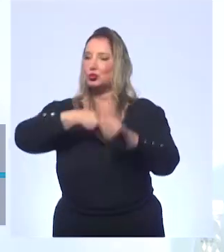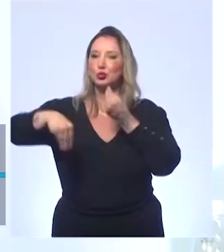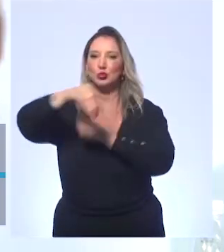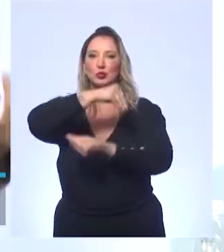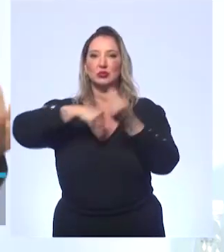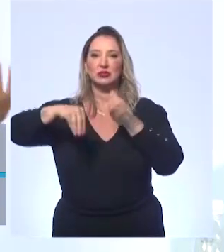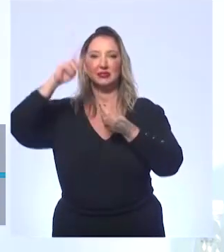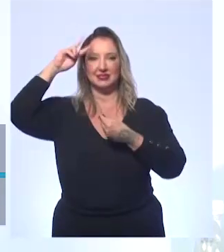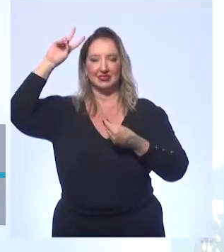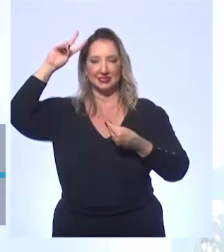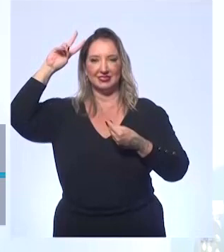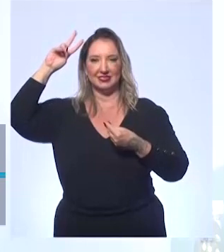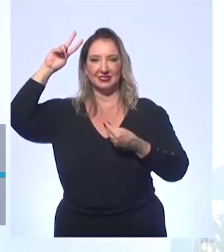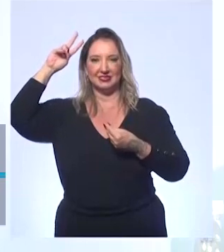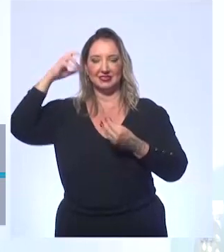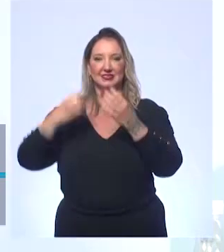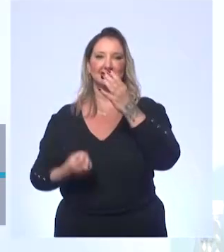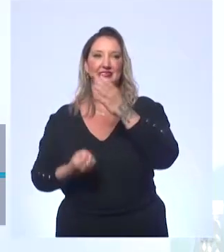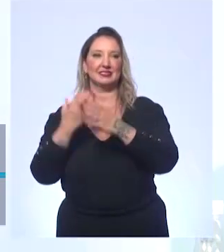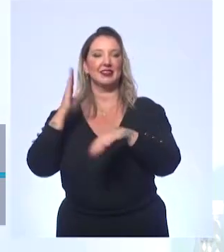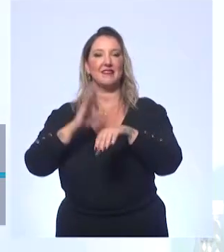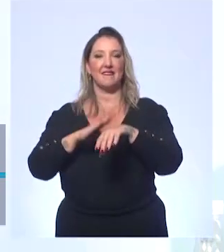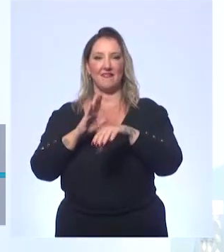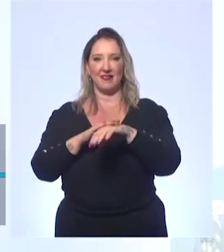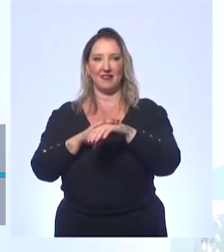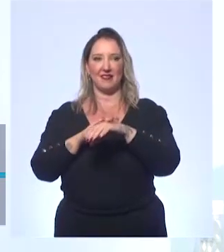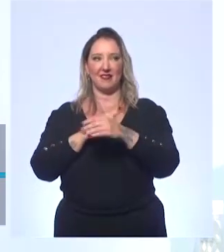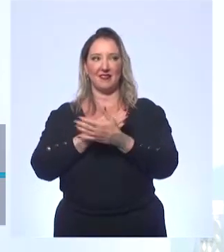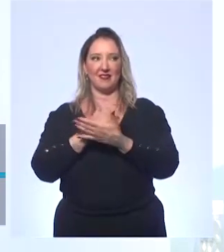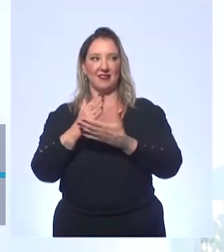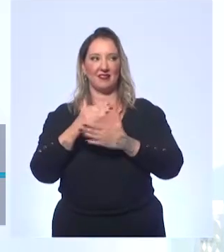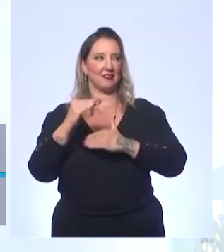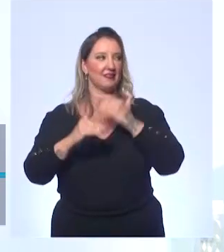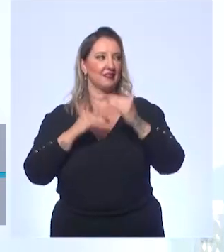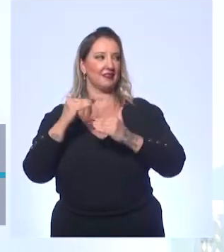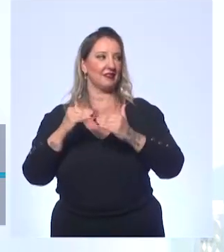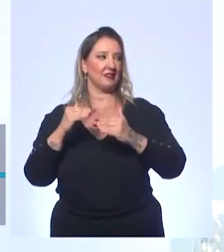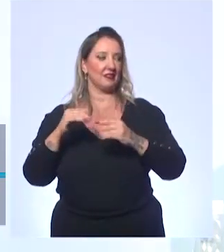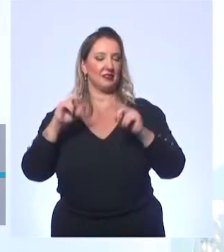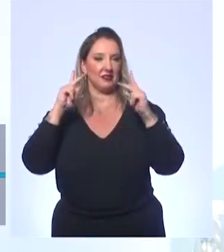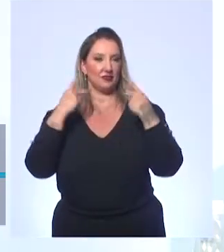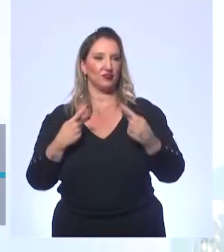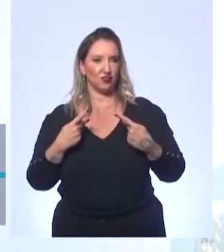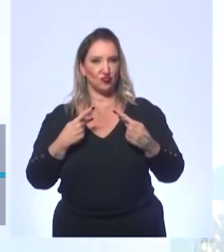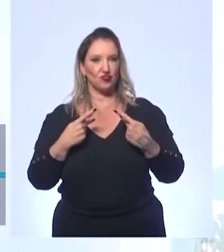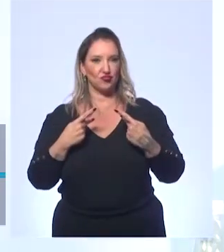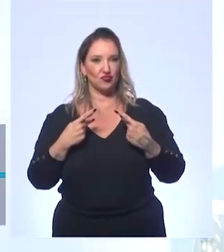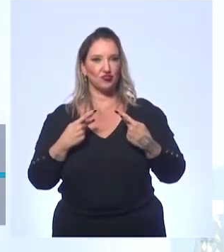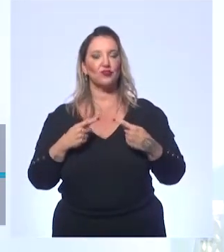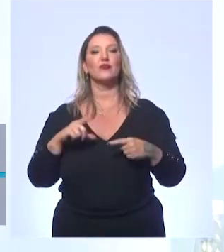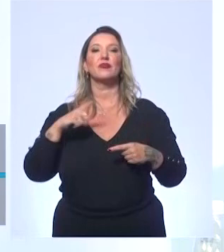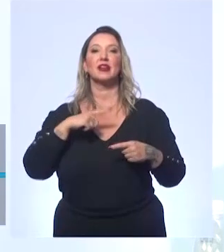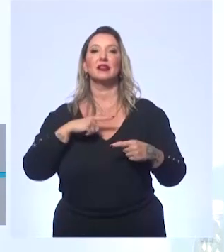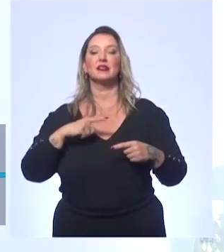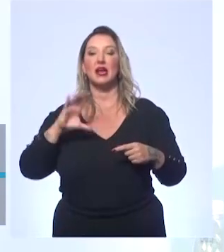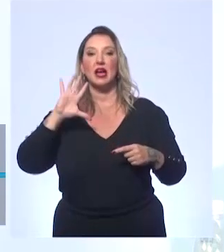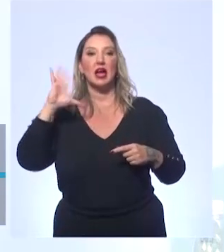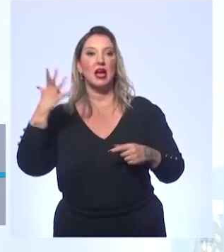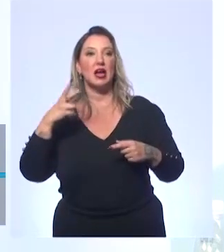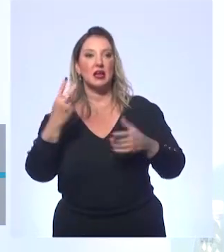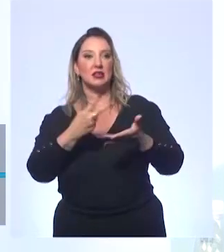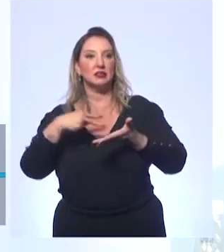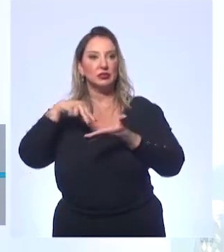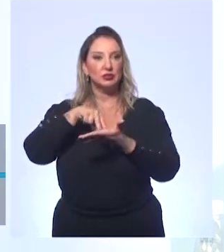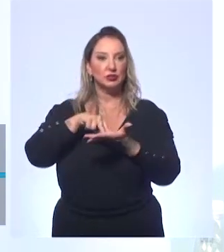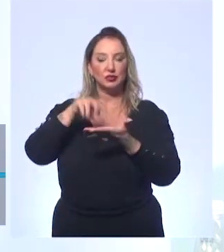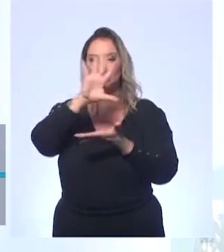que historicamente ela produz, ela é feita a partir de processos de desumanizações, nós também temos como resultado de resistência